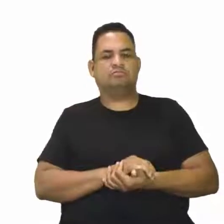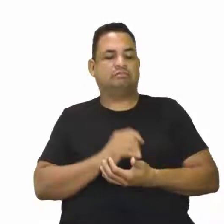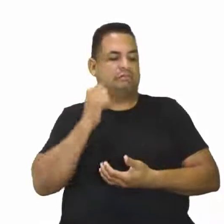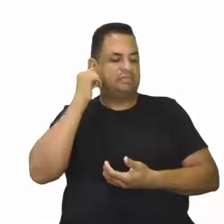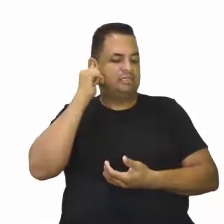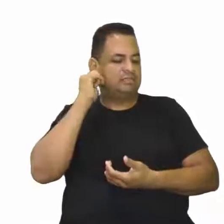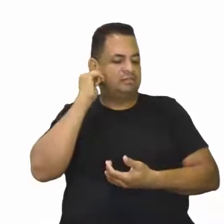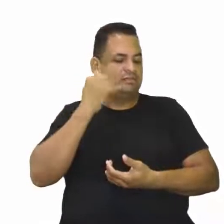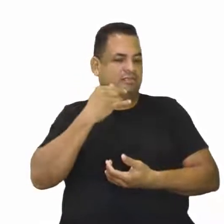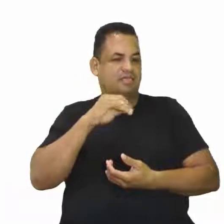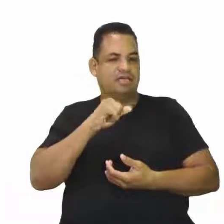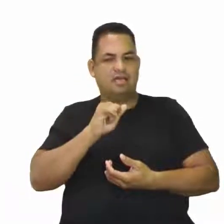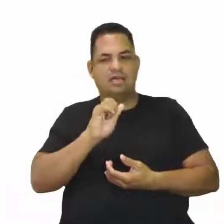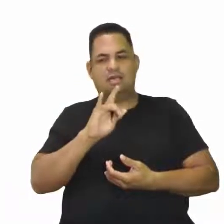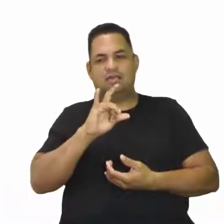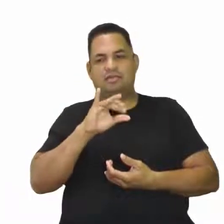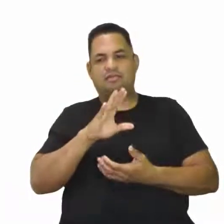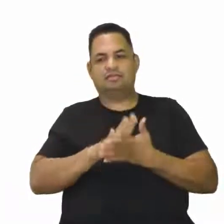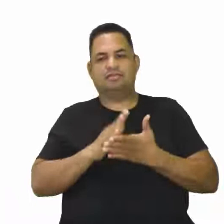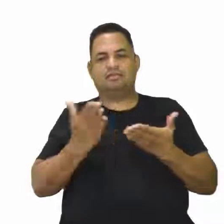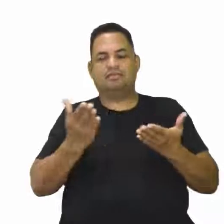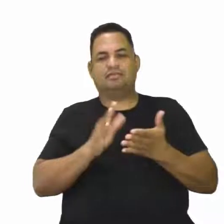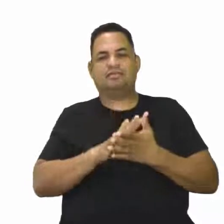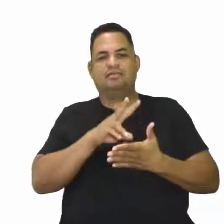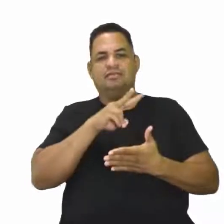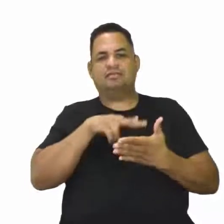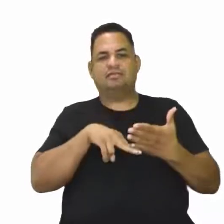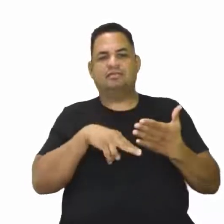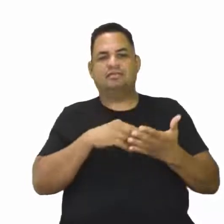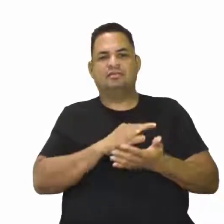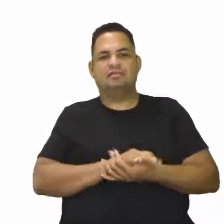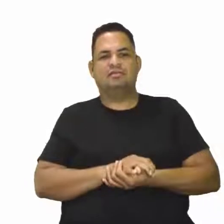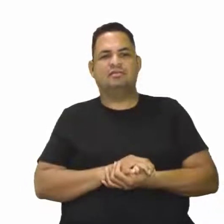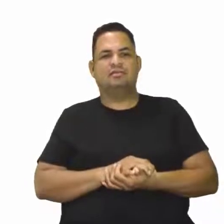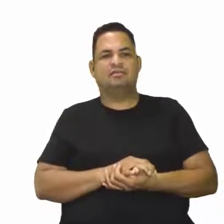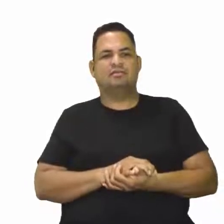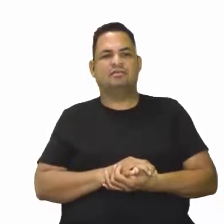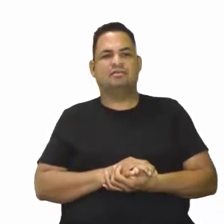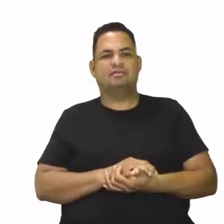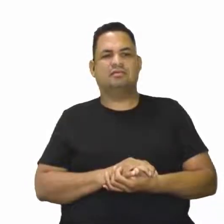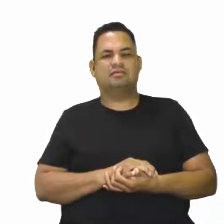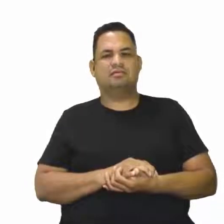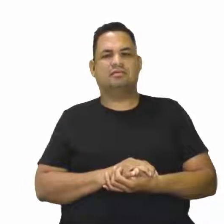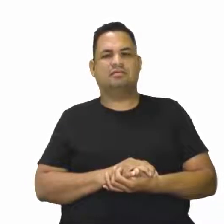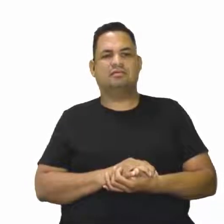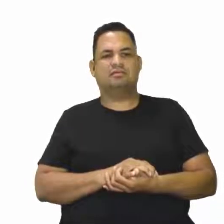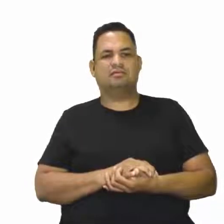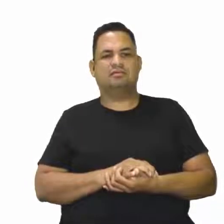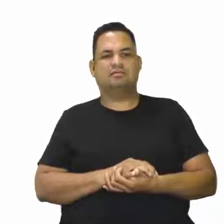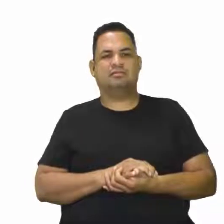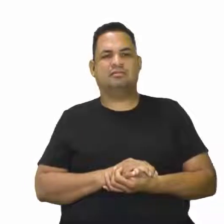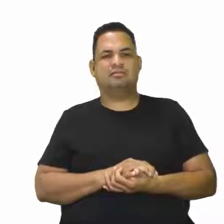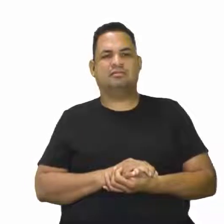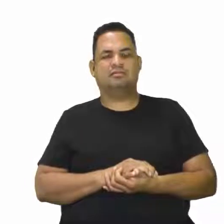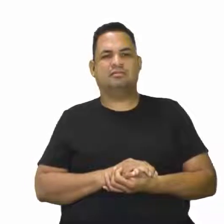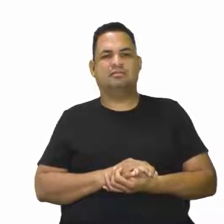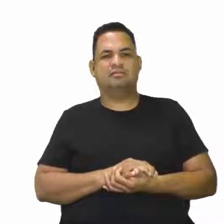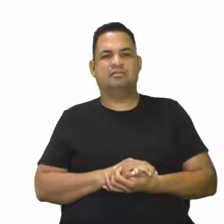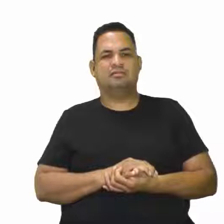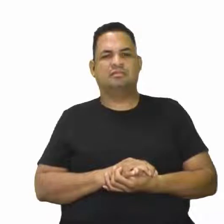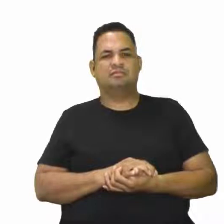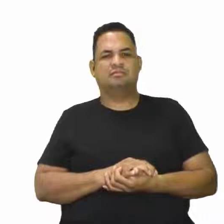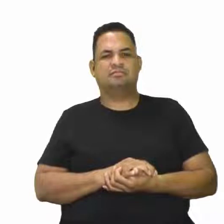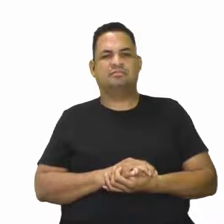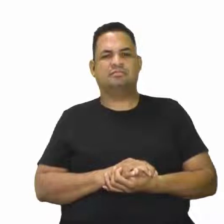se eu traduzir, mas eu vou ler para vocês aqui esse texto. Es un juguete de madera